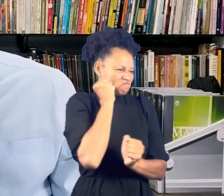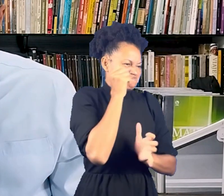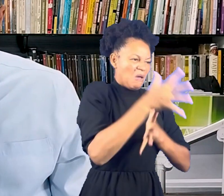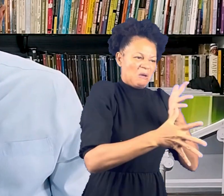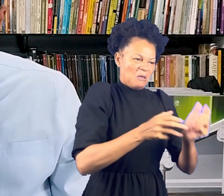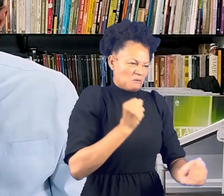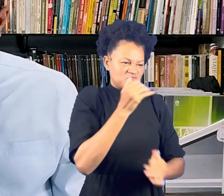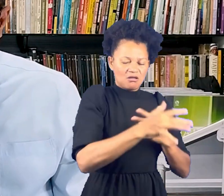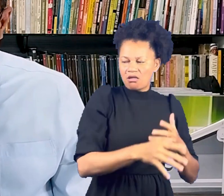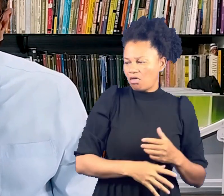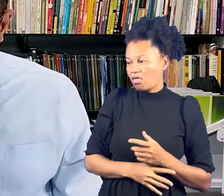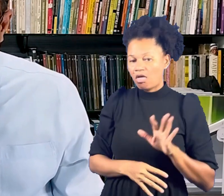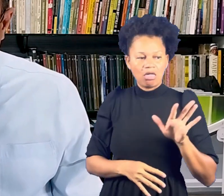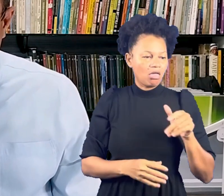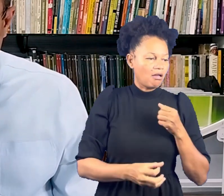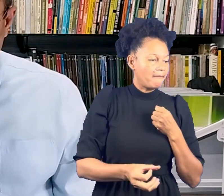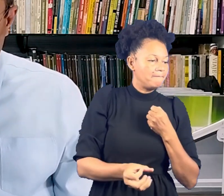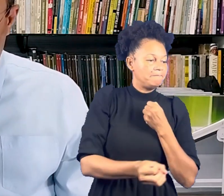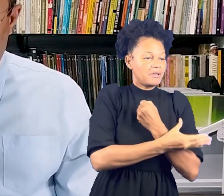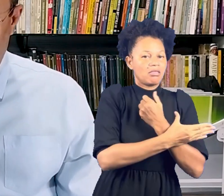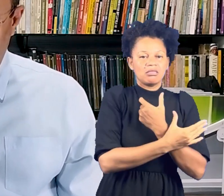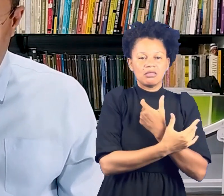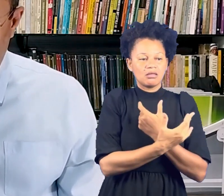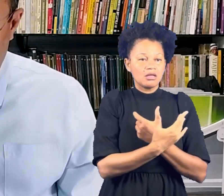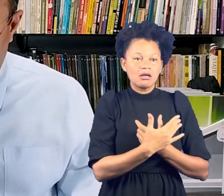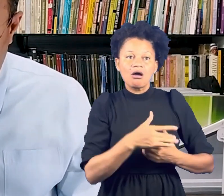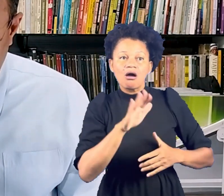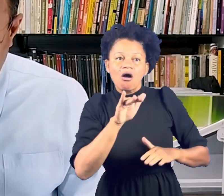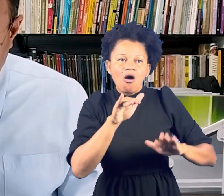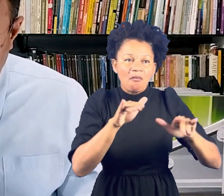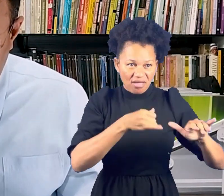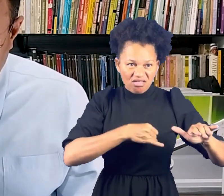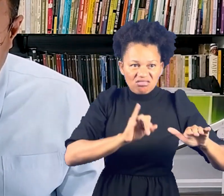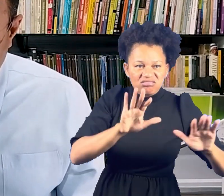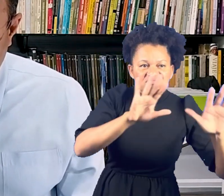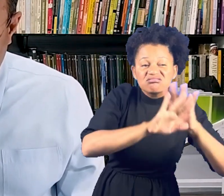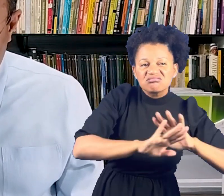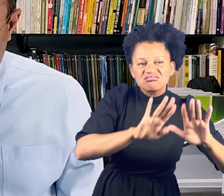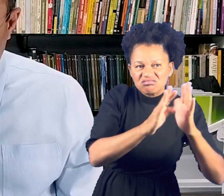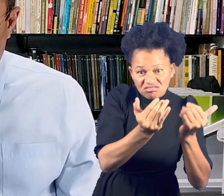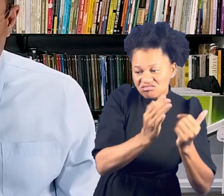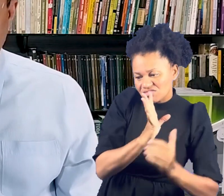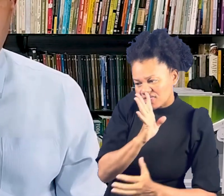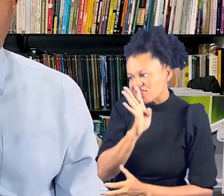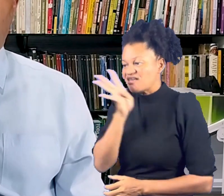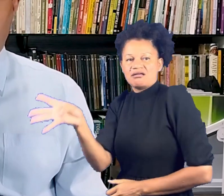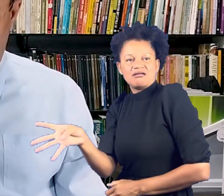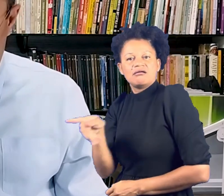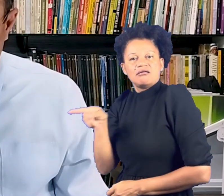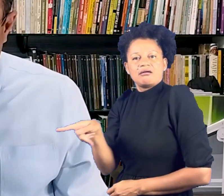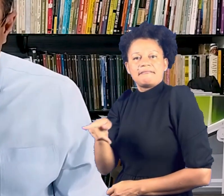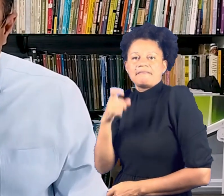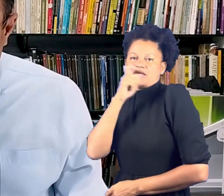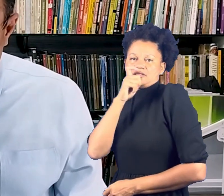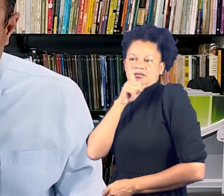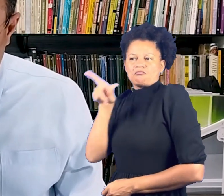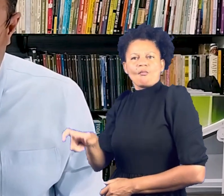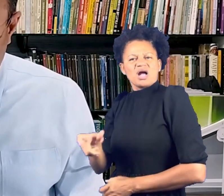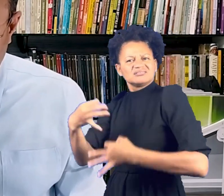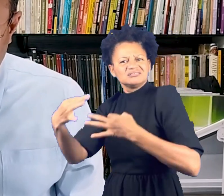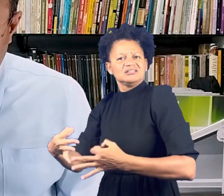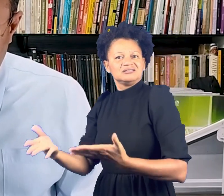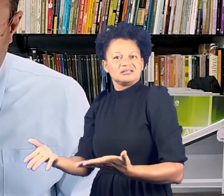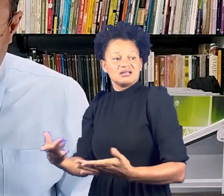falava, usaram o suborno para aliciar homens ímpios a fim de acusá-lo com mentiras.